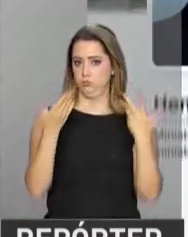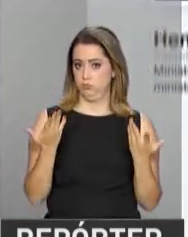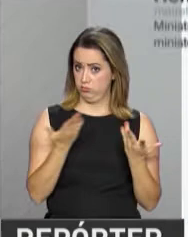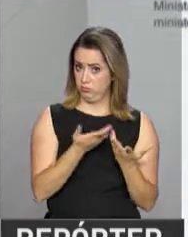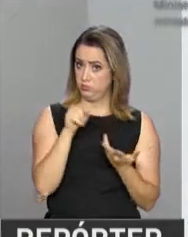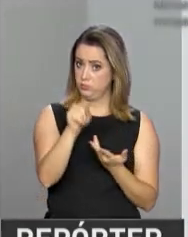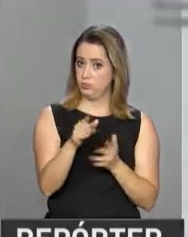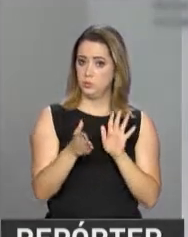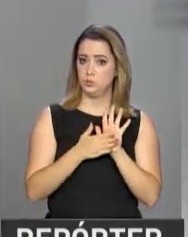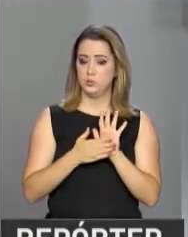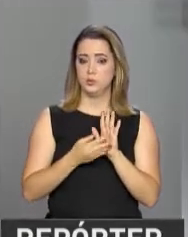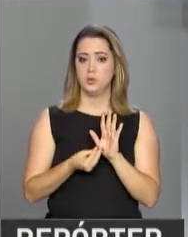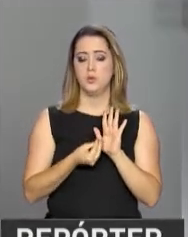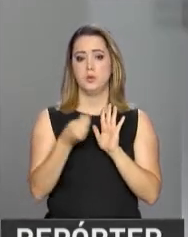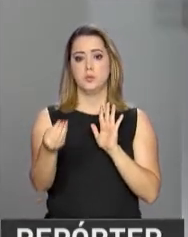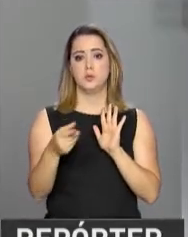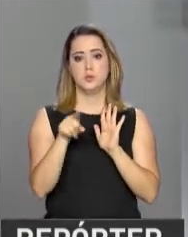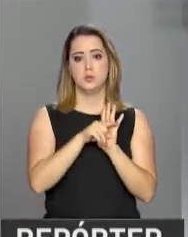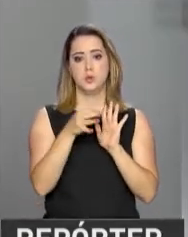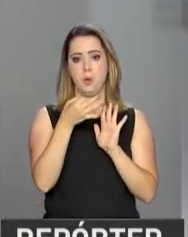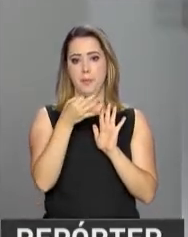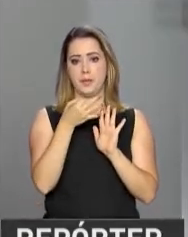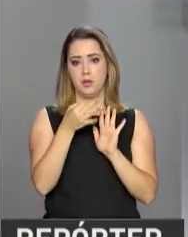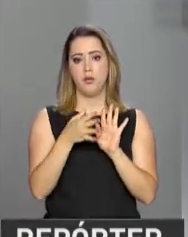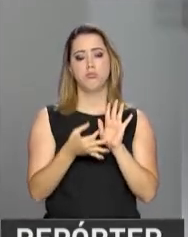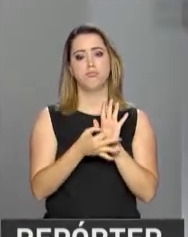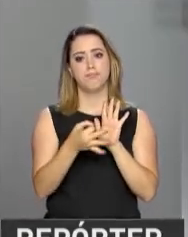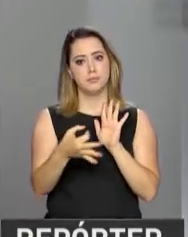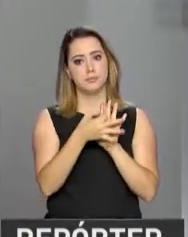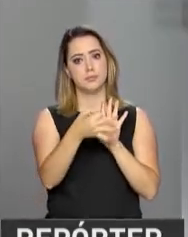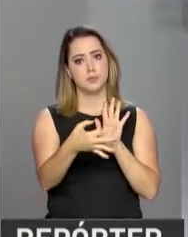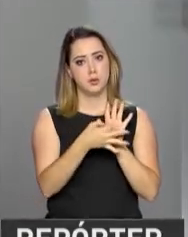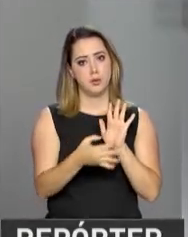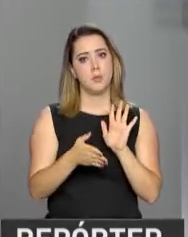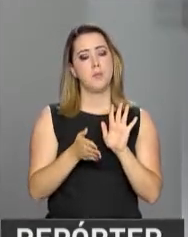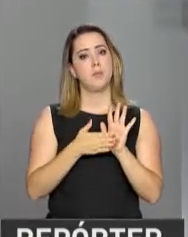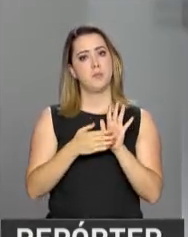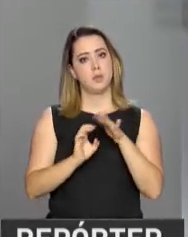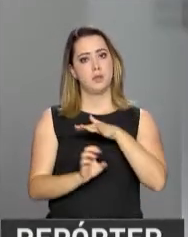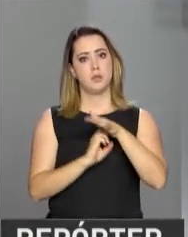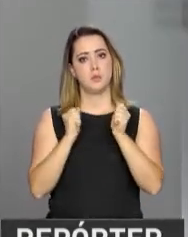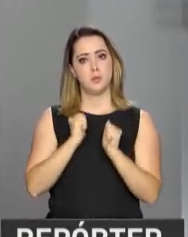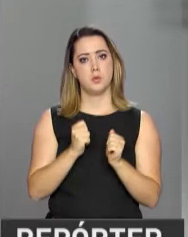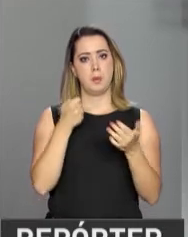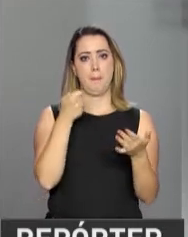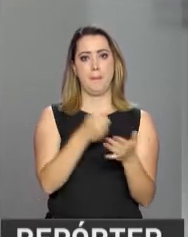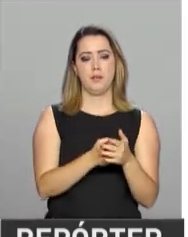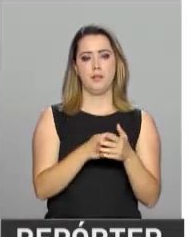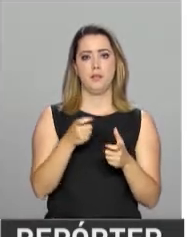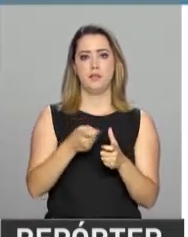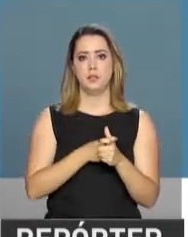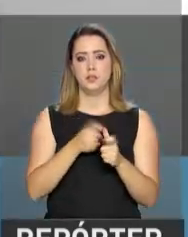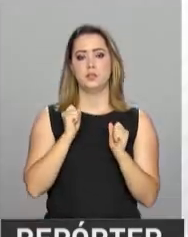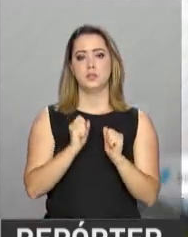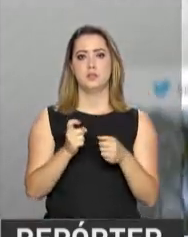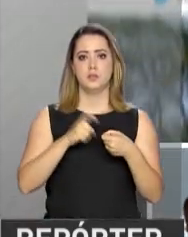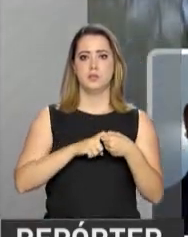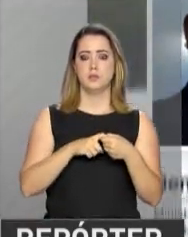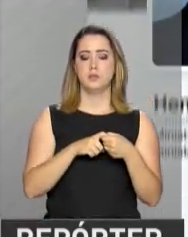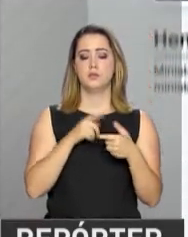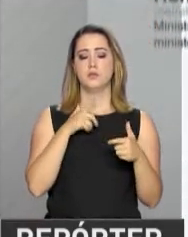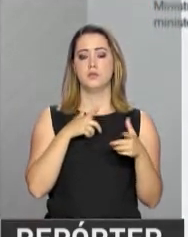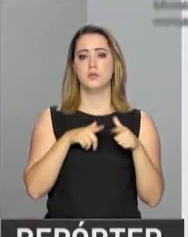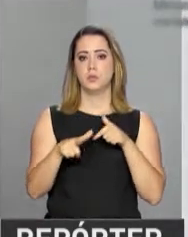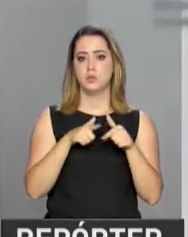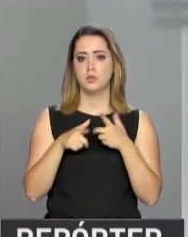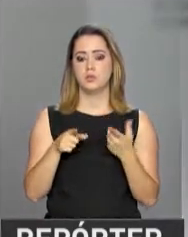a proposta traz muitas sugestões para que as empresas tenham condições de quitar dívidas e voltar a produzir entre elas